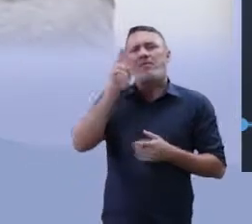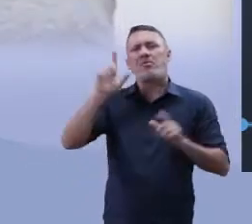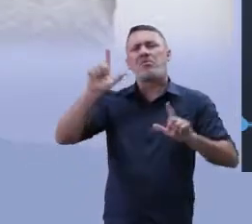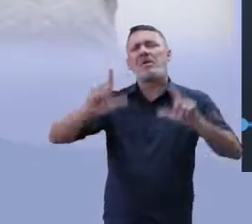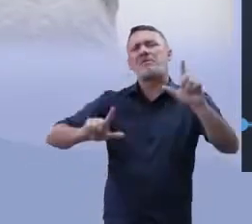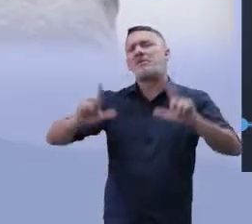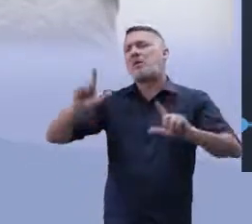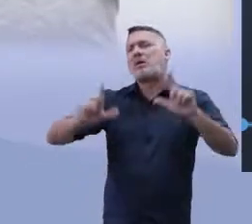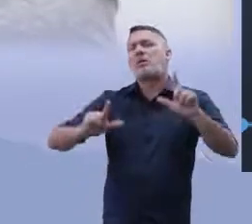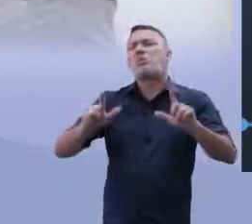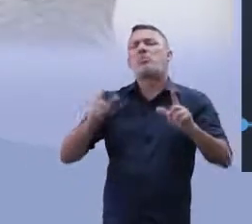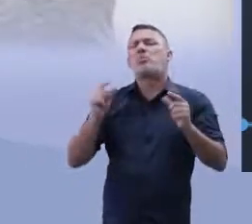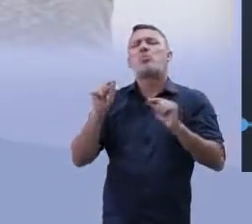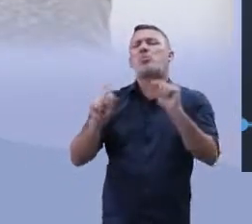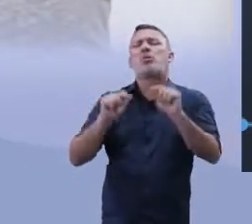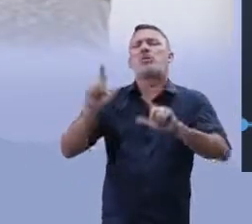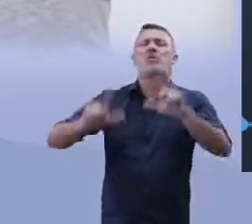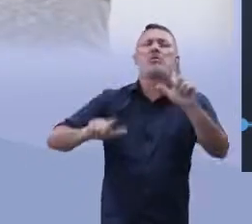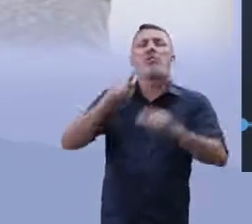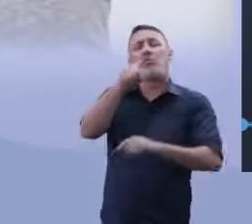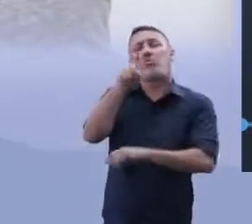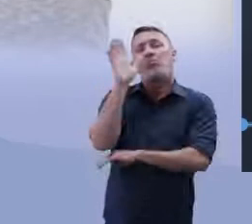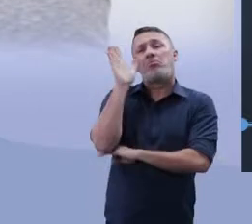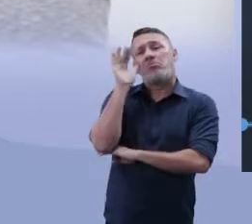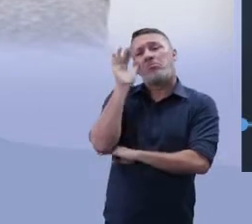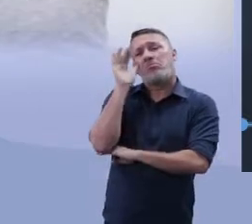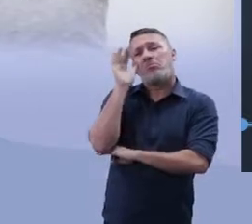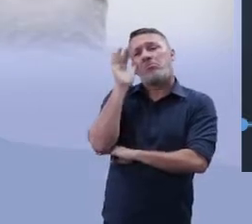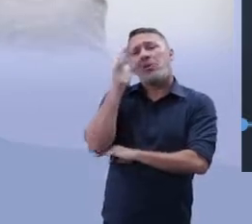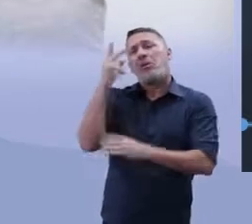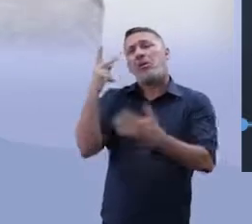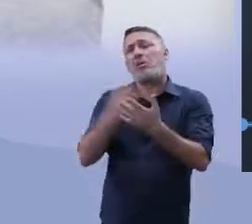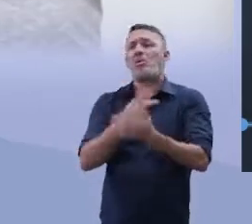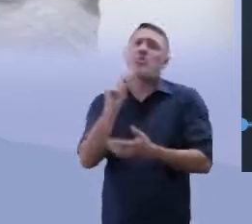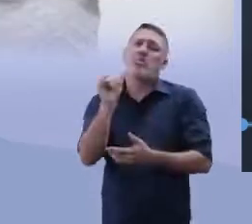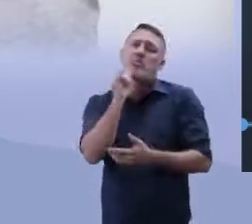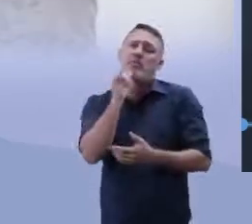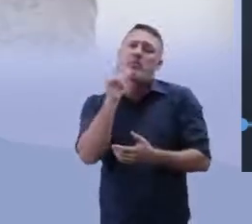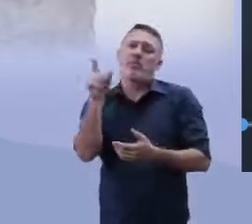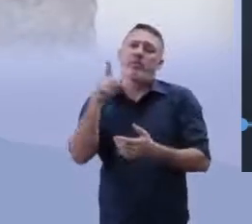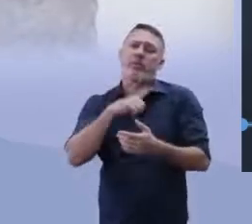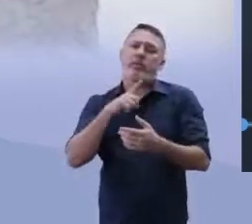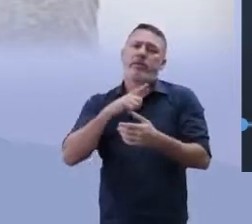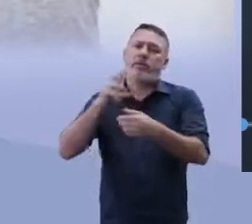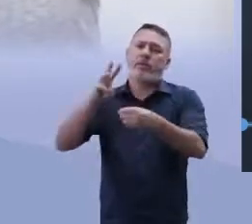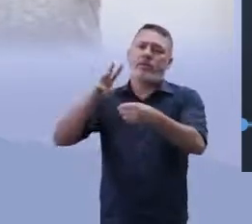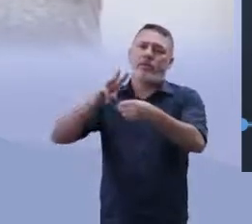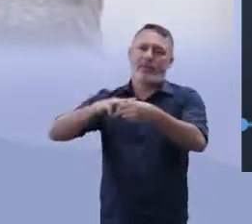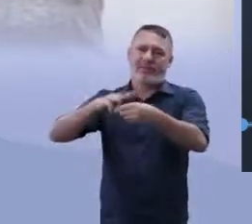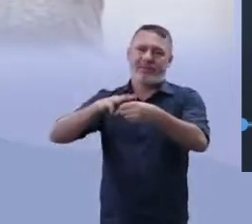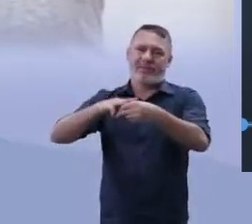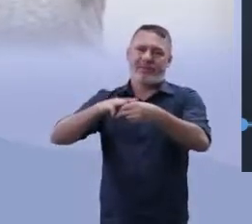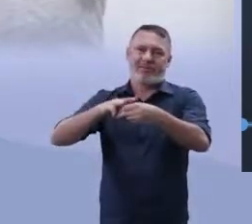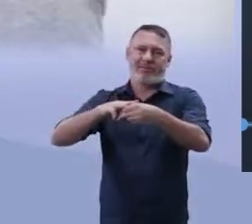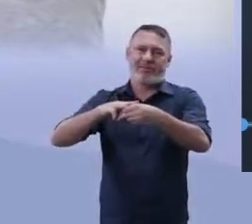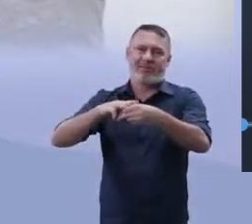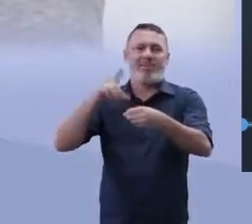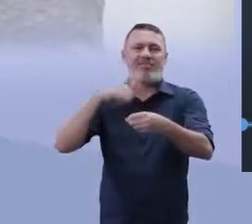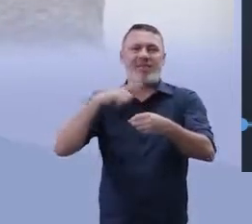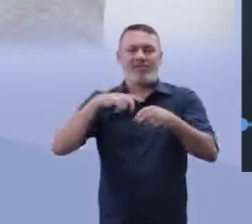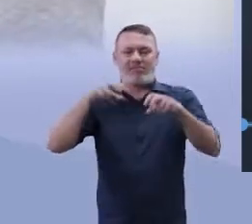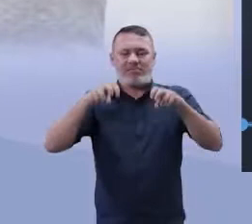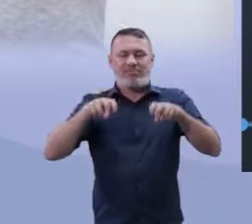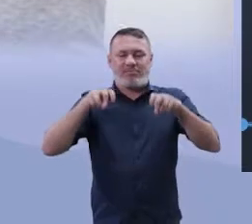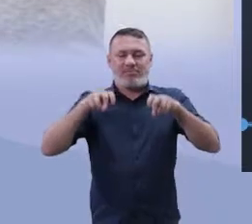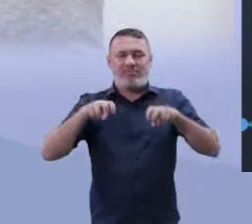noticiário, caiu na TV, que um veículo, uma Kombi, com o agente penitenciário